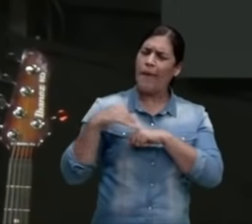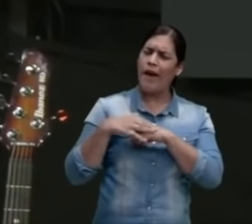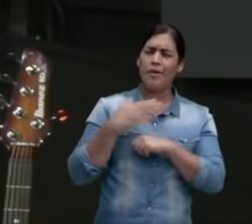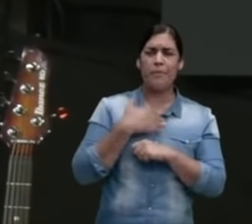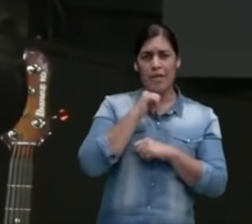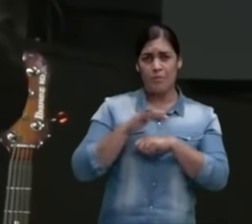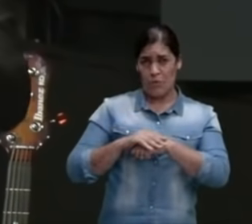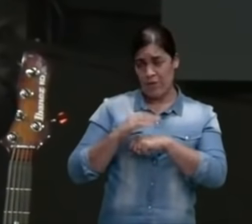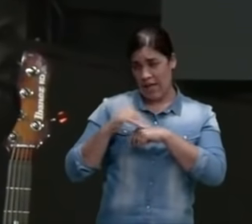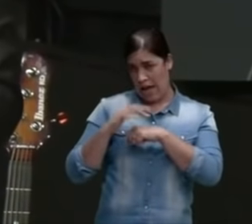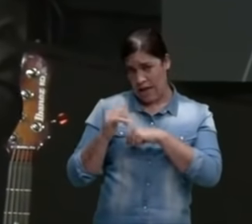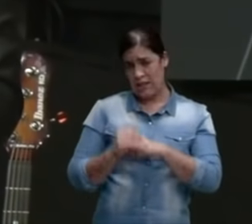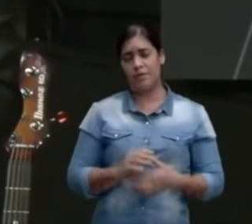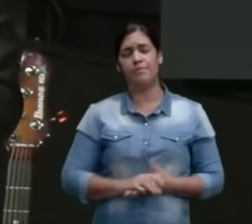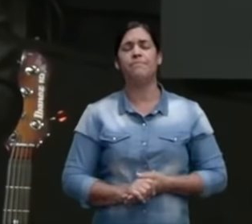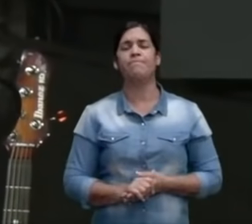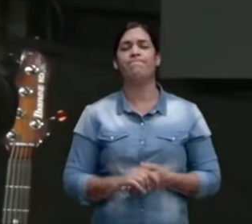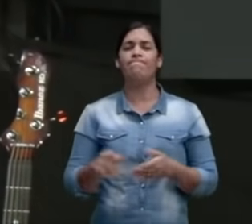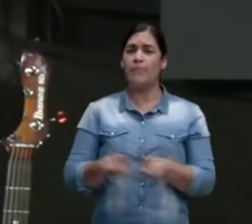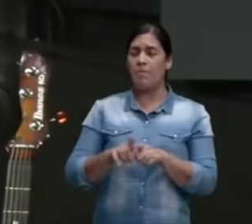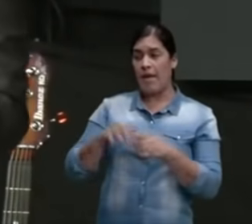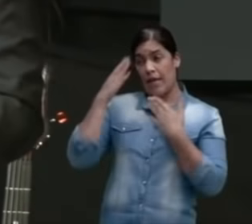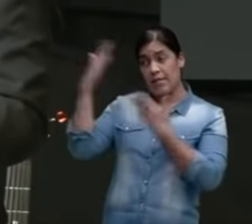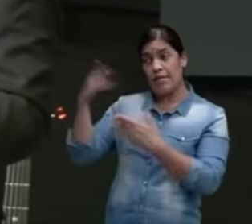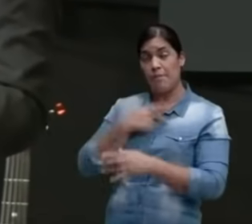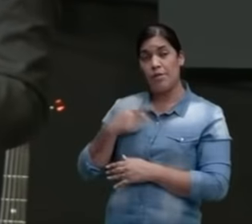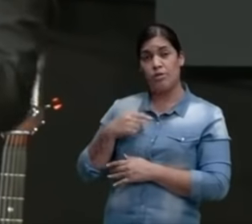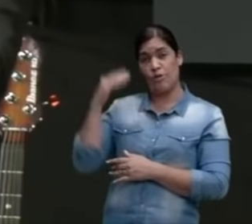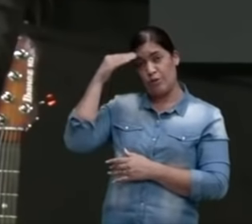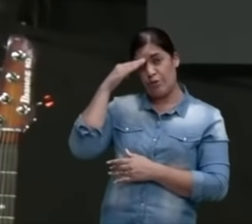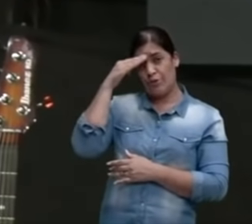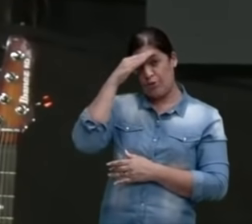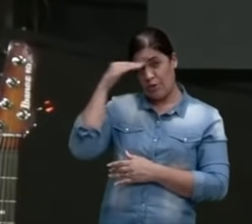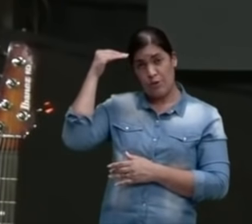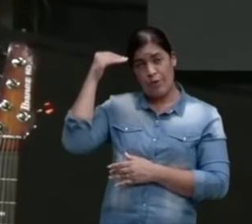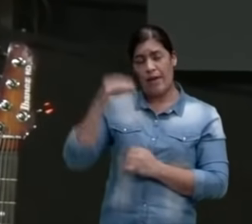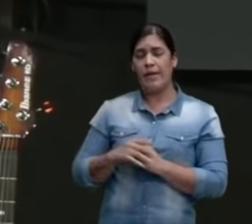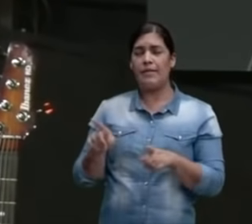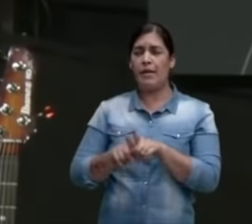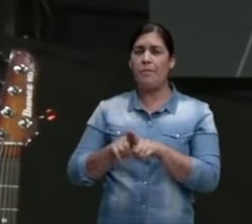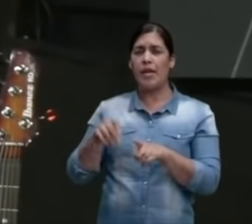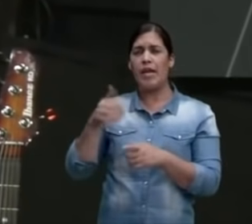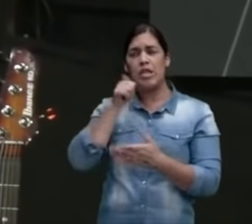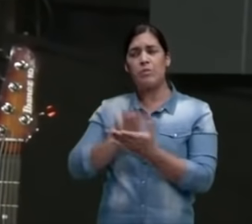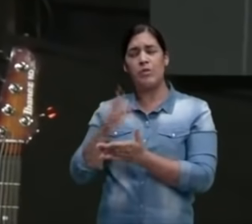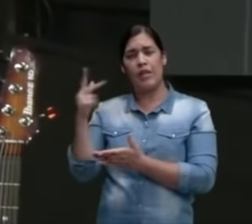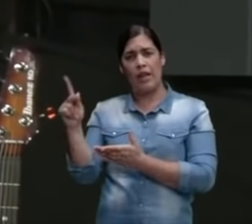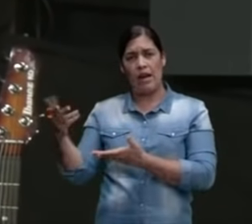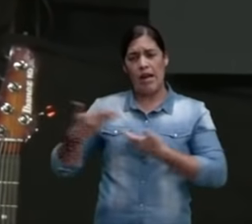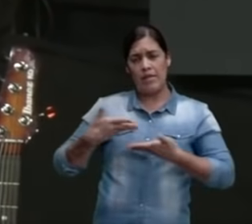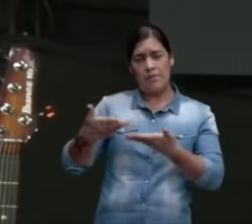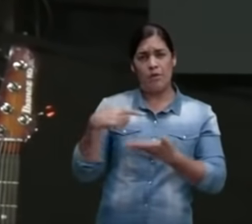Quero agradecer também ao pastor Josué Valandro, a Bianca, que receberam a gente tão bem. E nós estamos muito